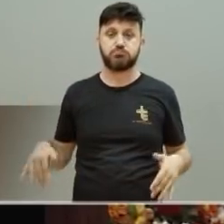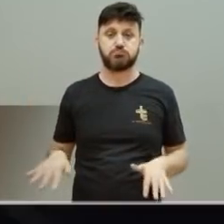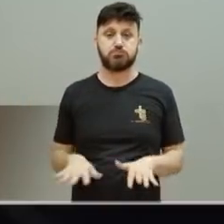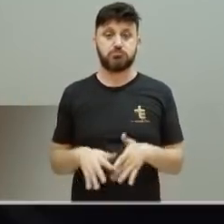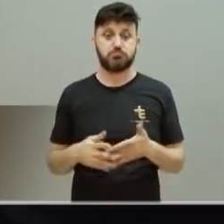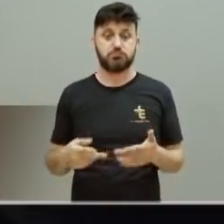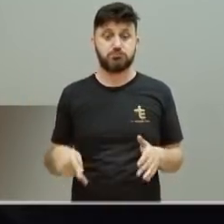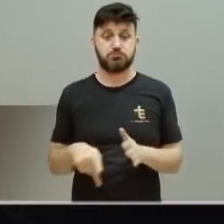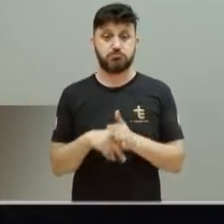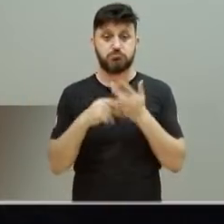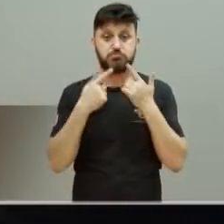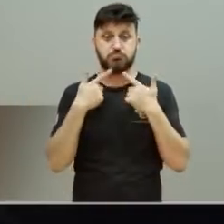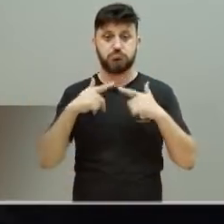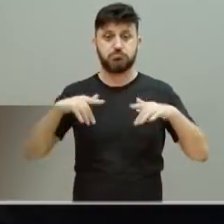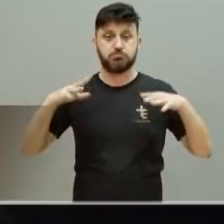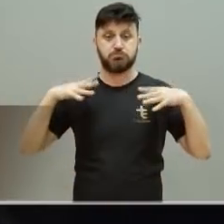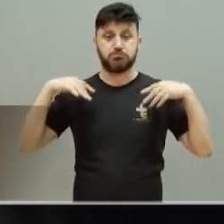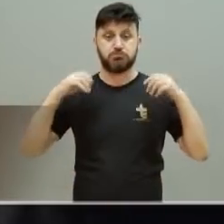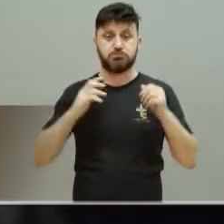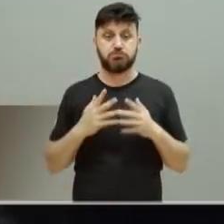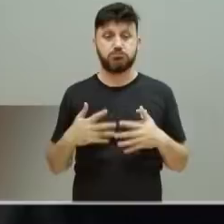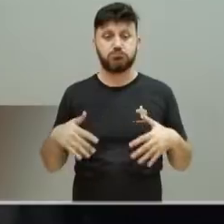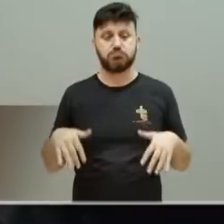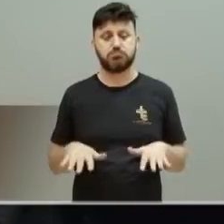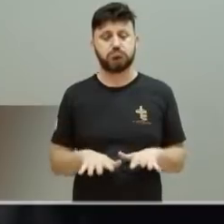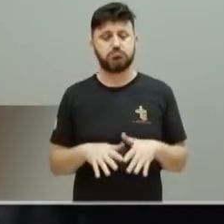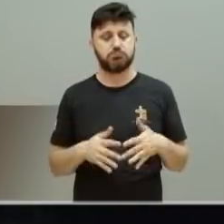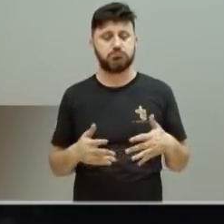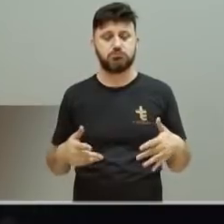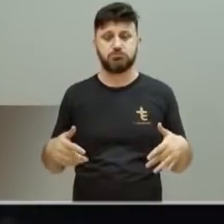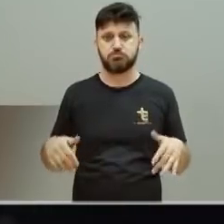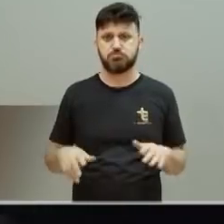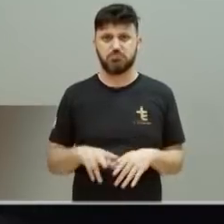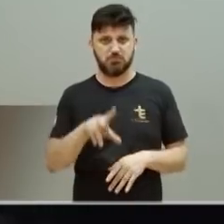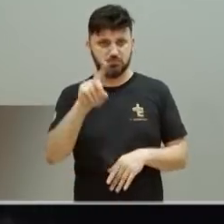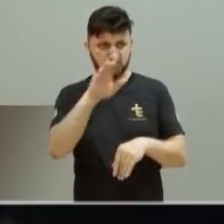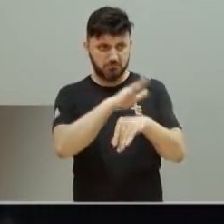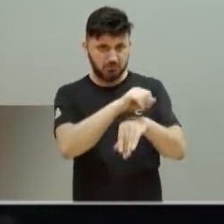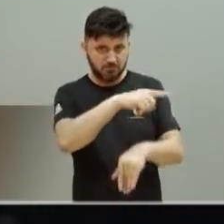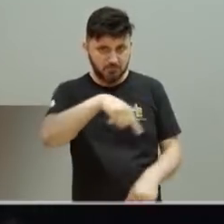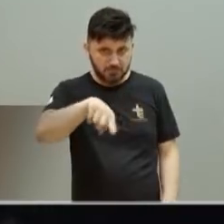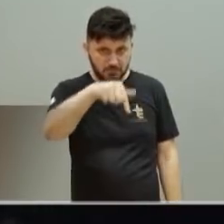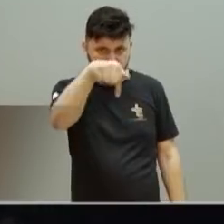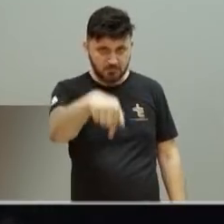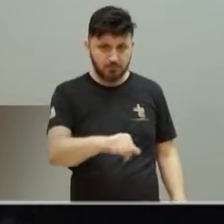camas. Deus não te trouxe aqui à toa.